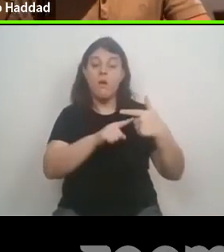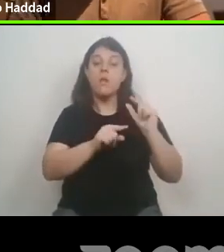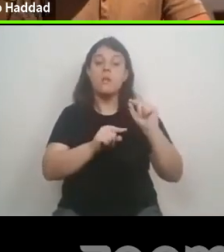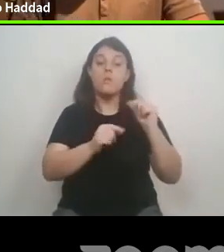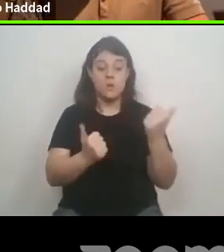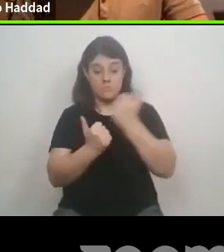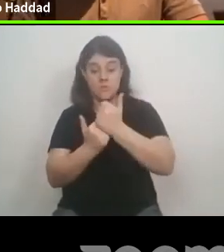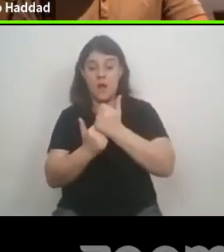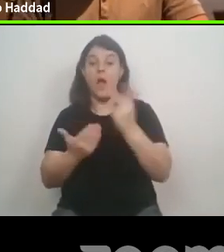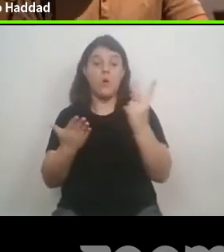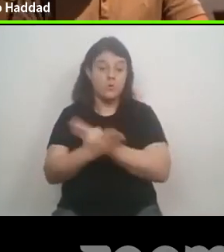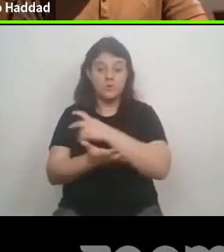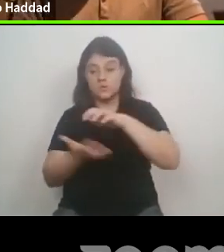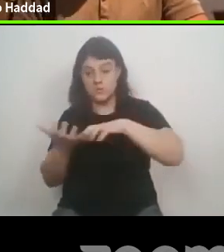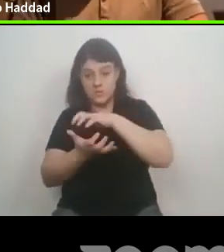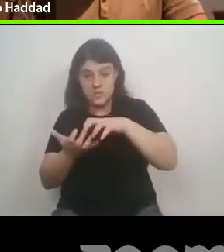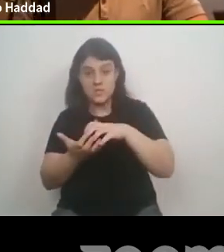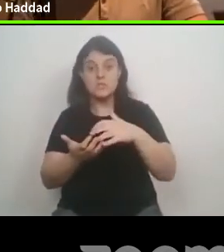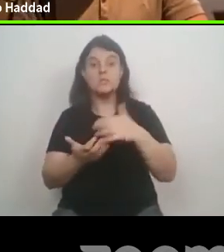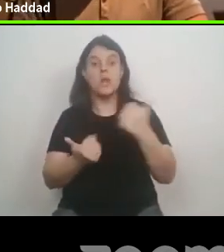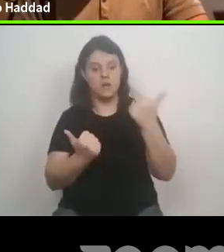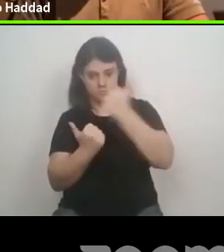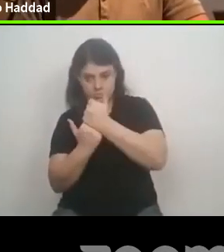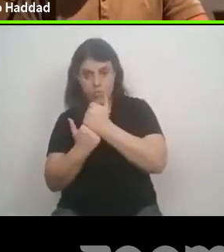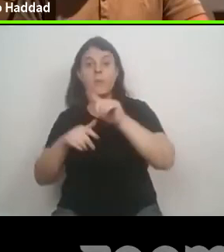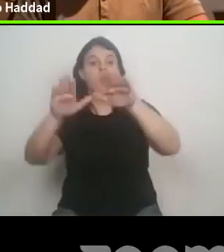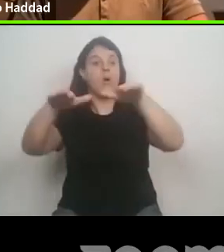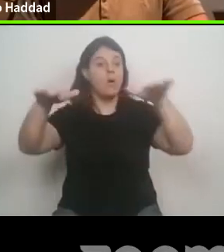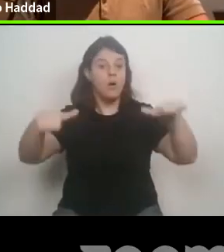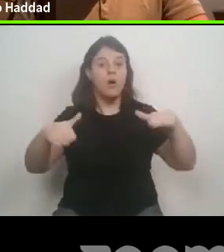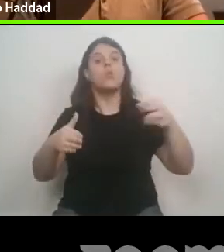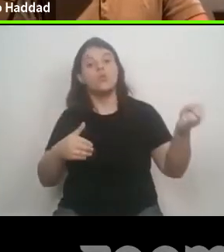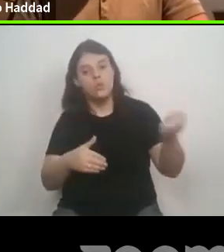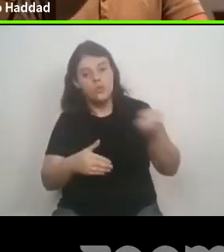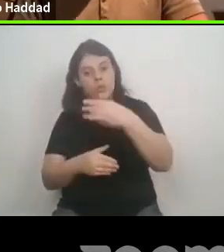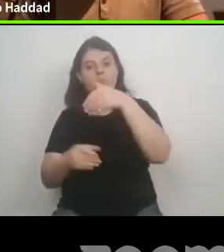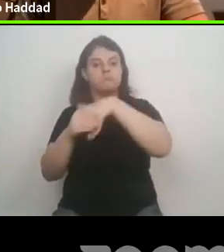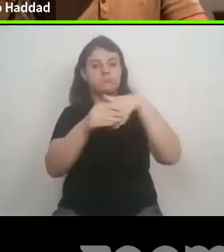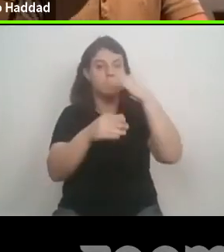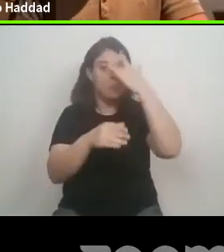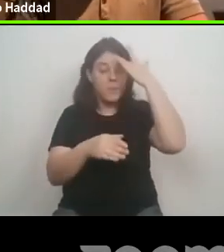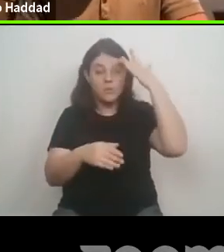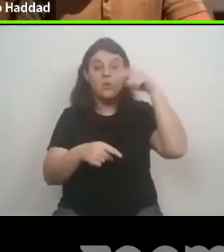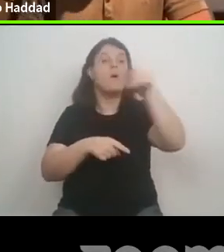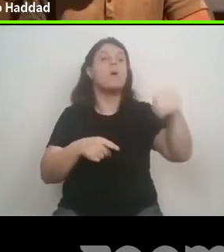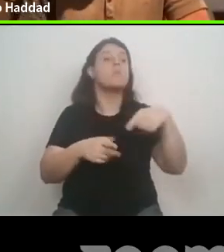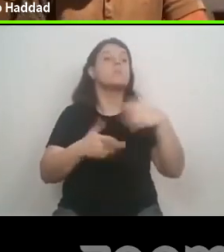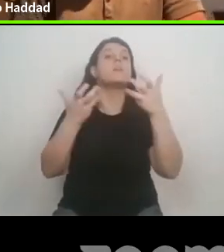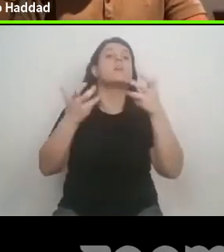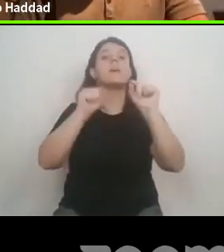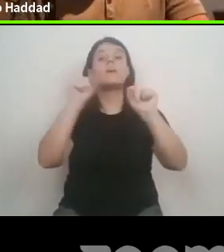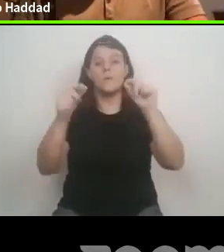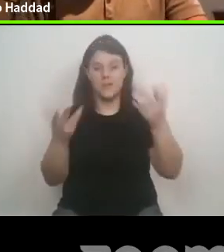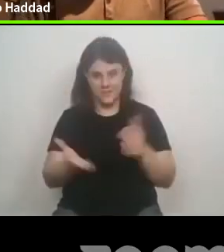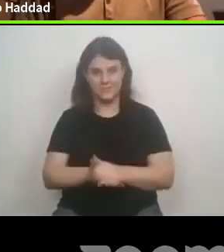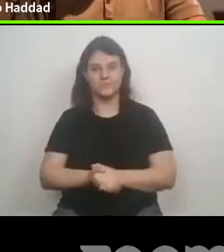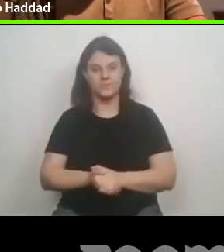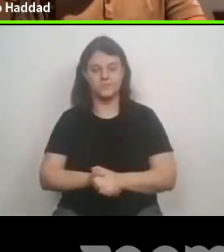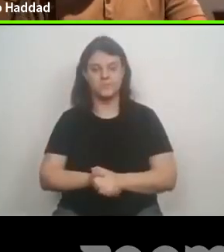de crise e chamar o povo a responder o que quer para o seu país.